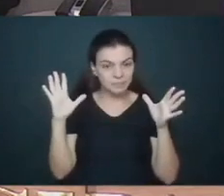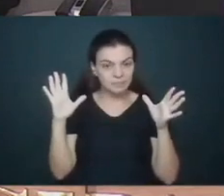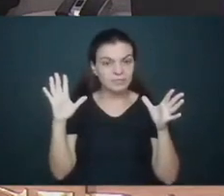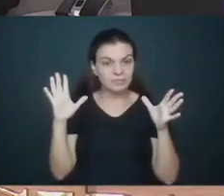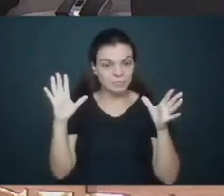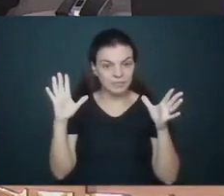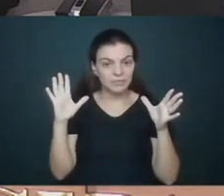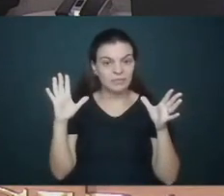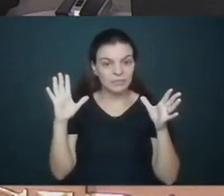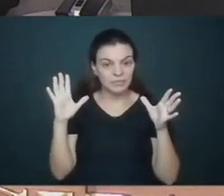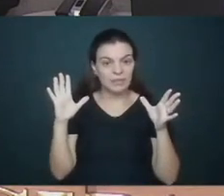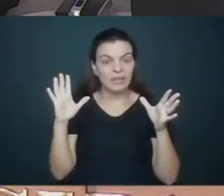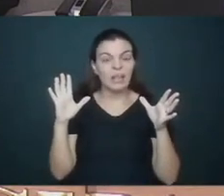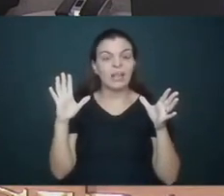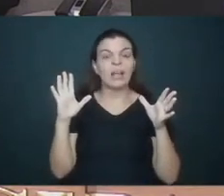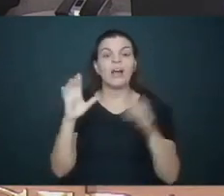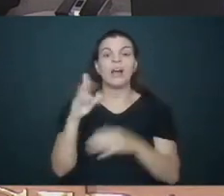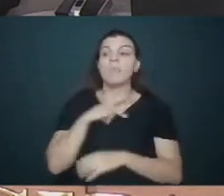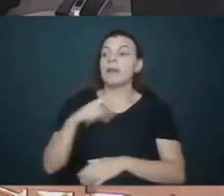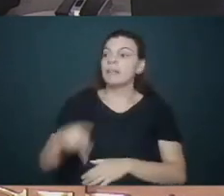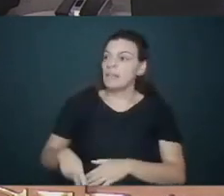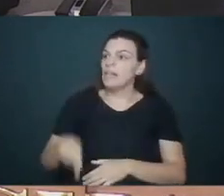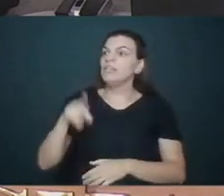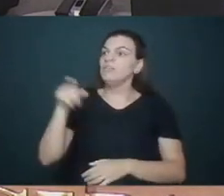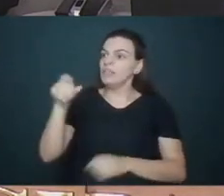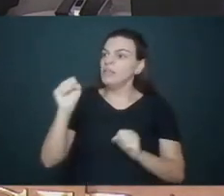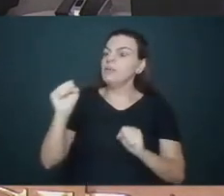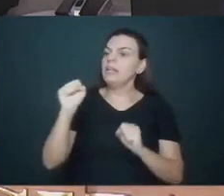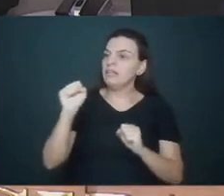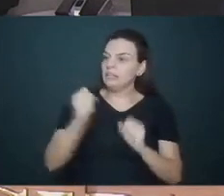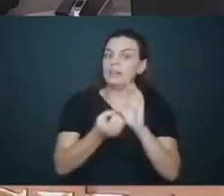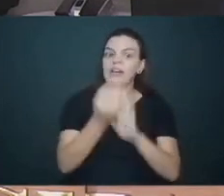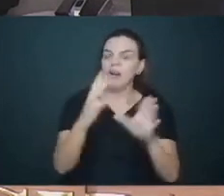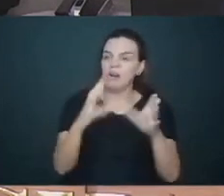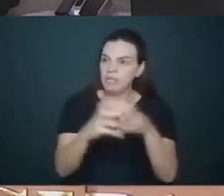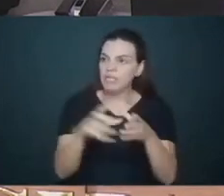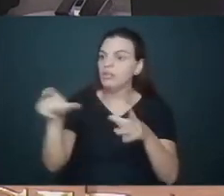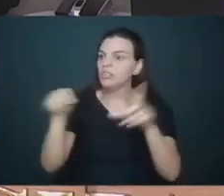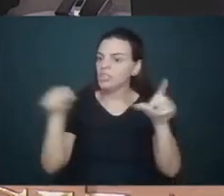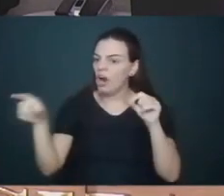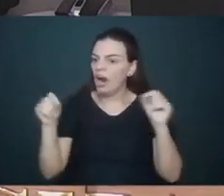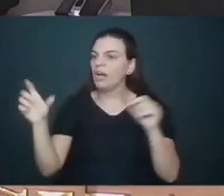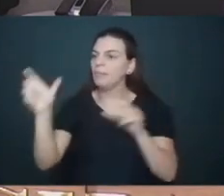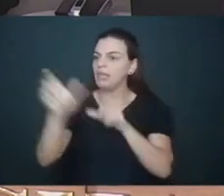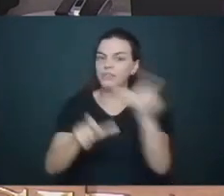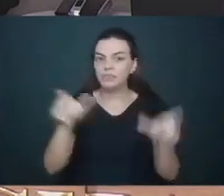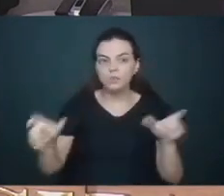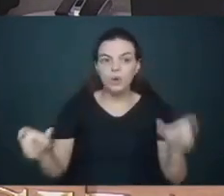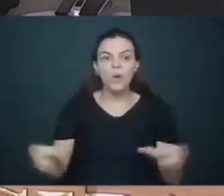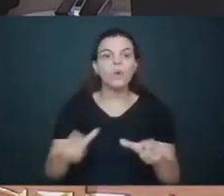mandato, decida, ó, quero assim, vamos trazer, preparar uma comissão, me traz aqui 30 minutos, 40 minutos,